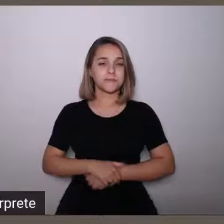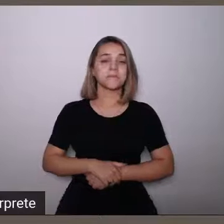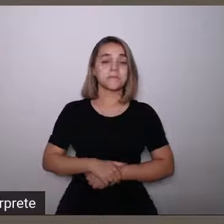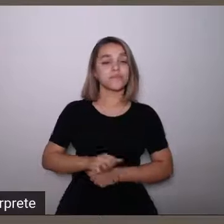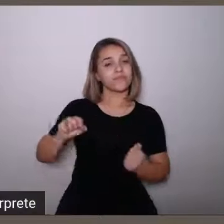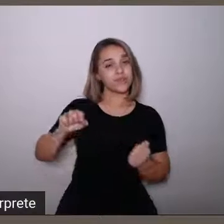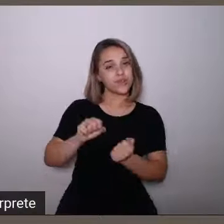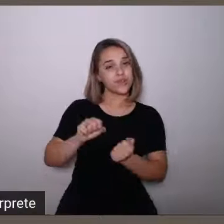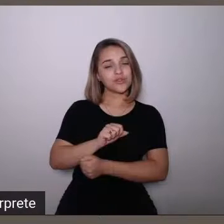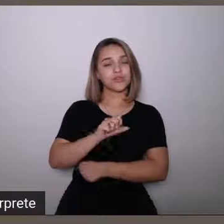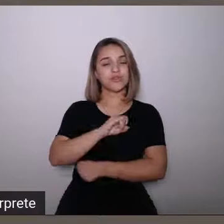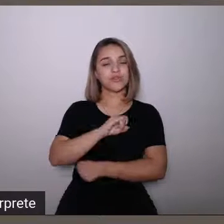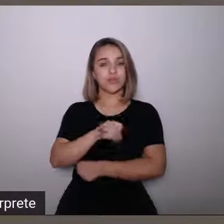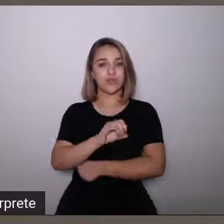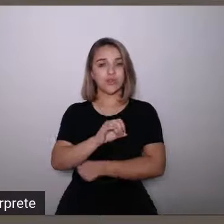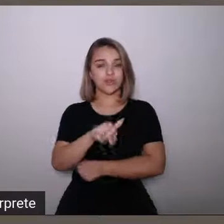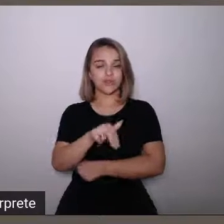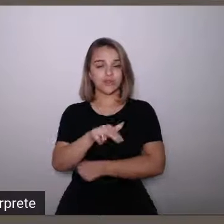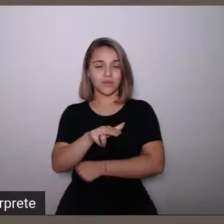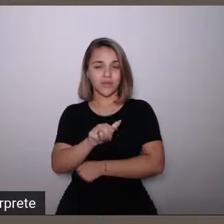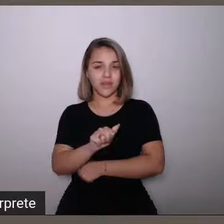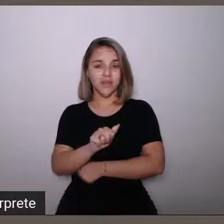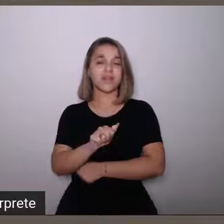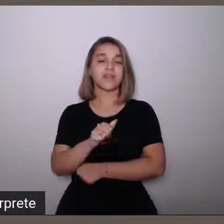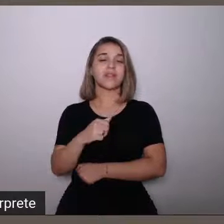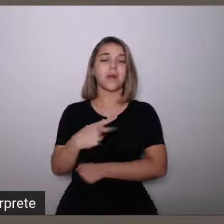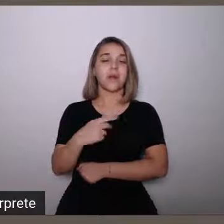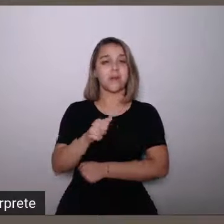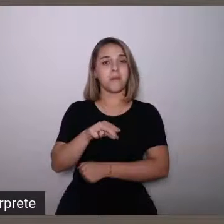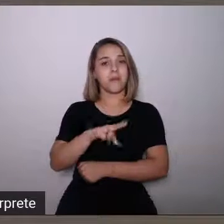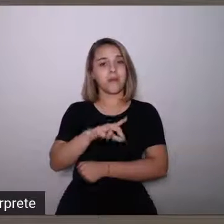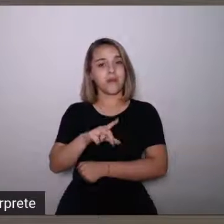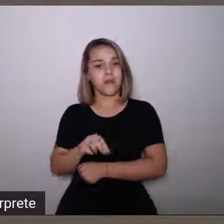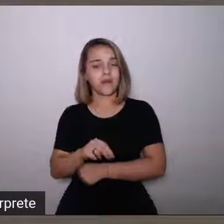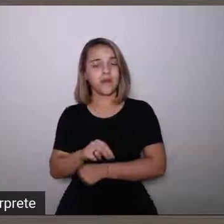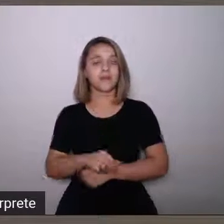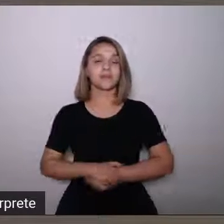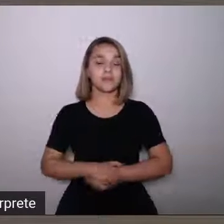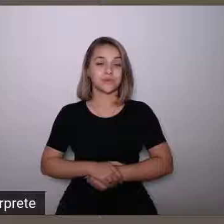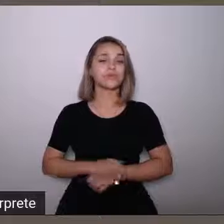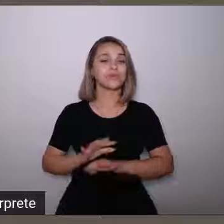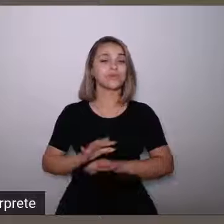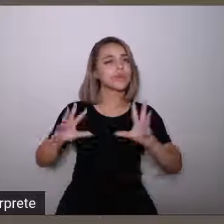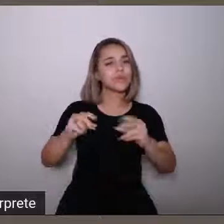Garcês e Amanda Reis Tavares Pereira nesse dia. Então, estão todos convidados.